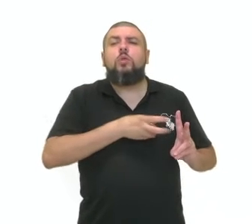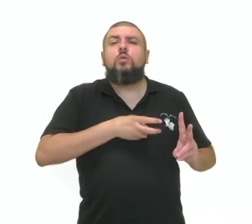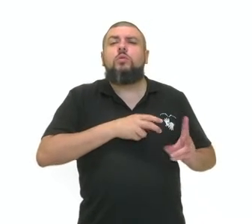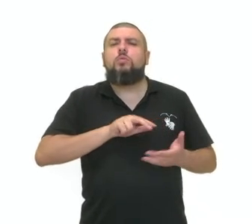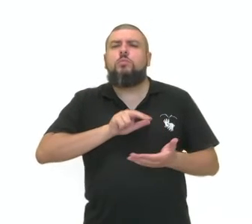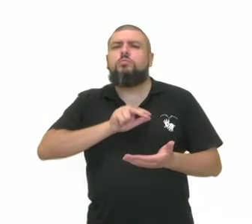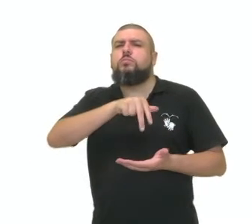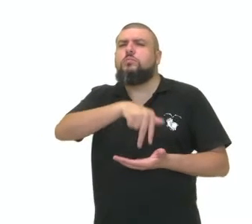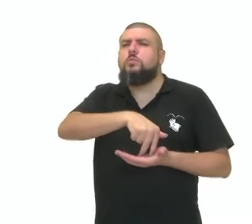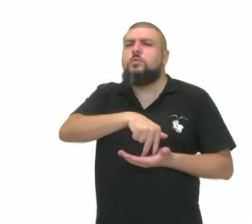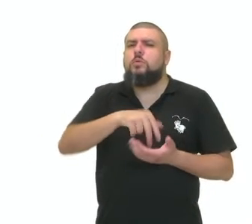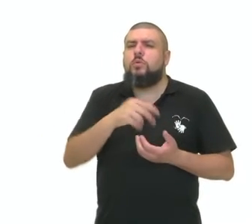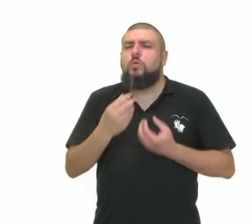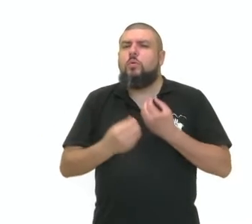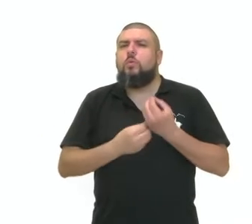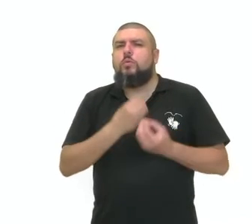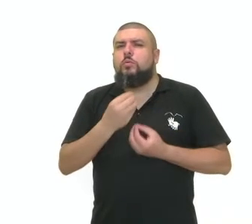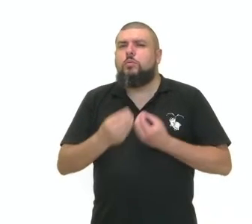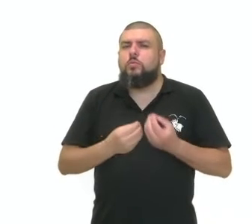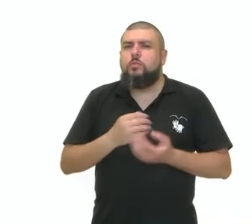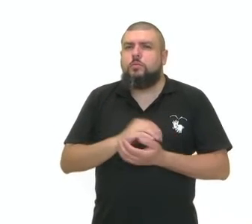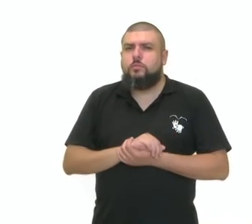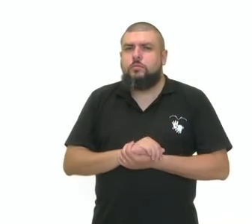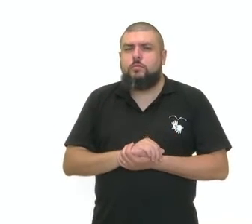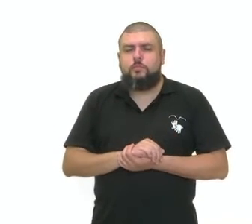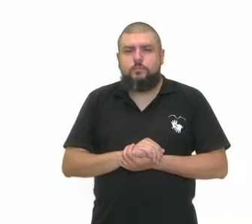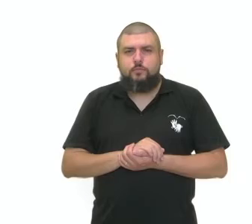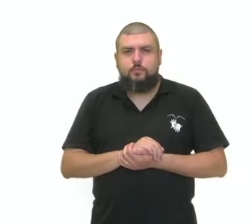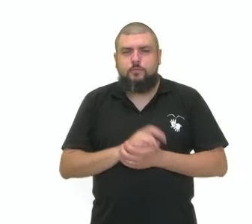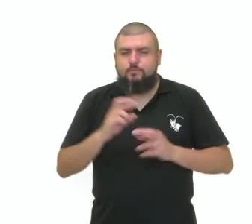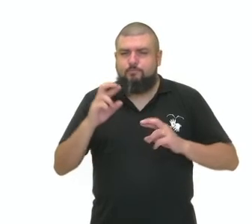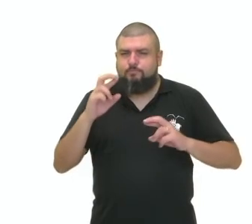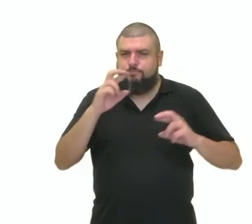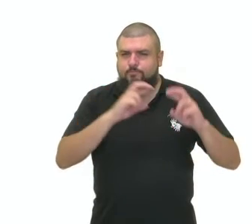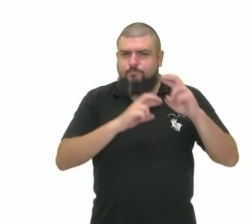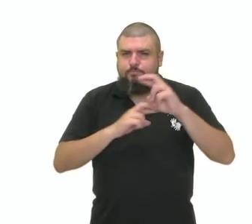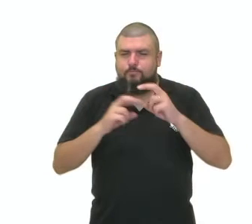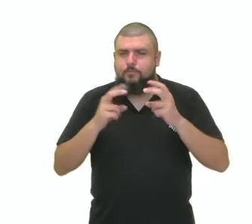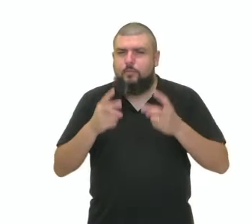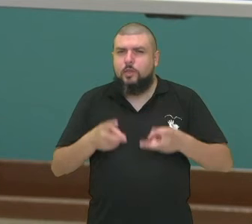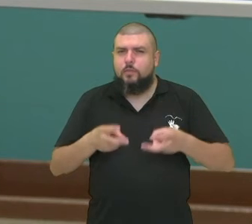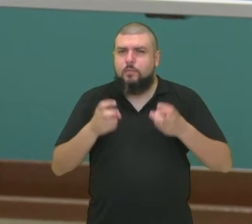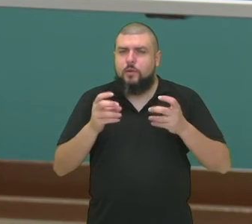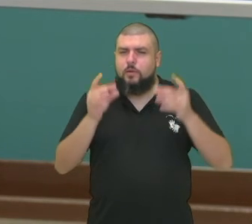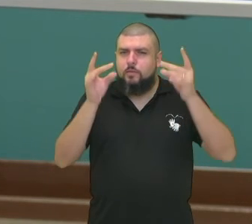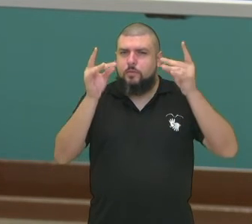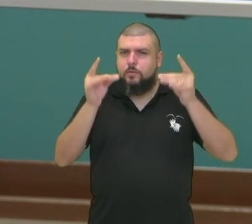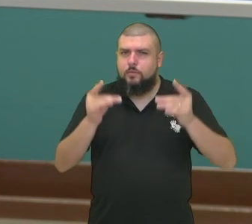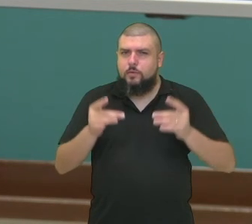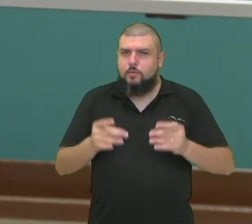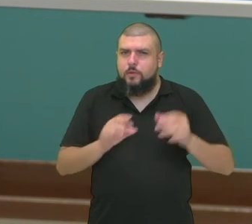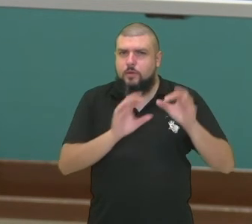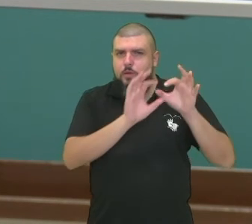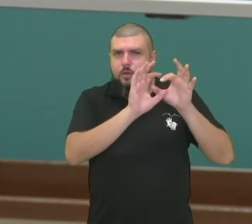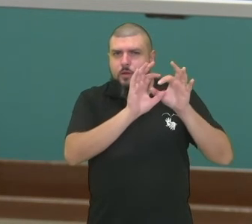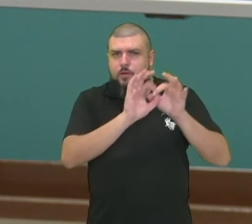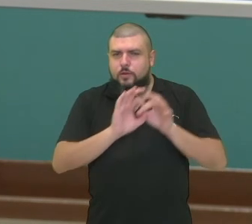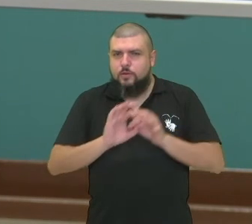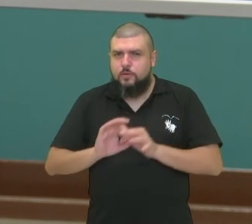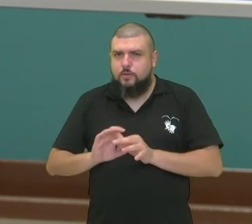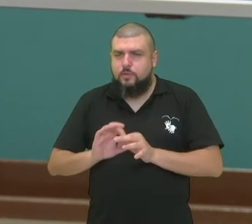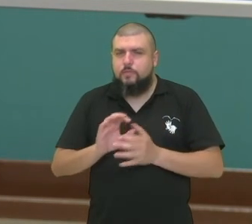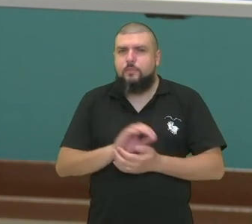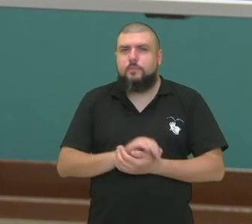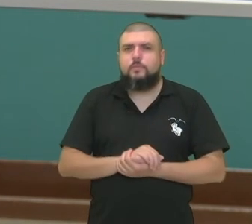posição? Então, ao analisar uma charge, nós observamos todos os elementos presentes nesse contexto. O